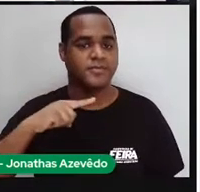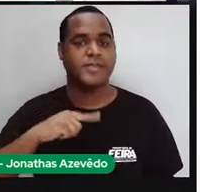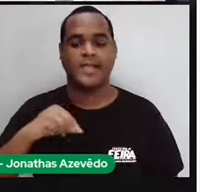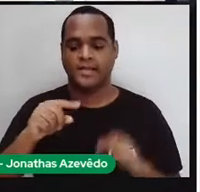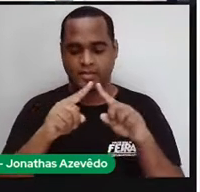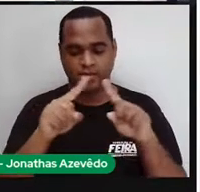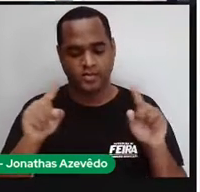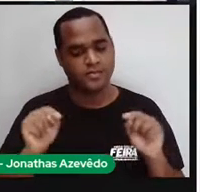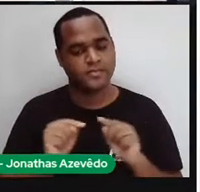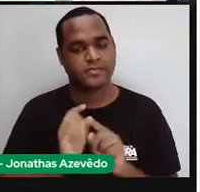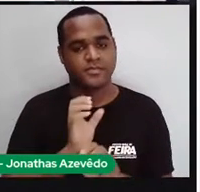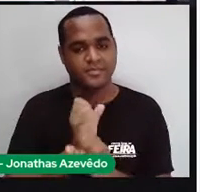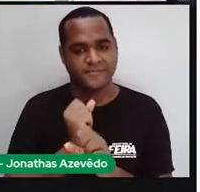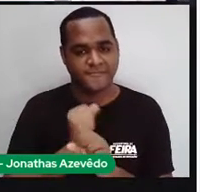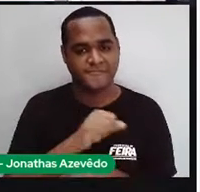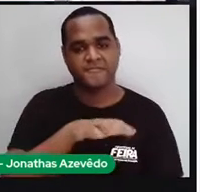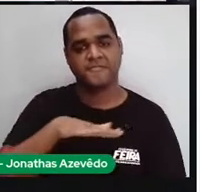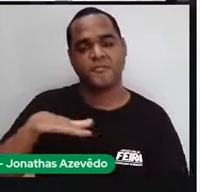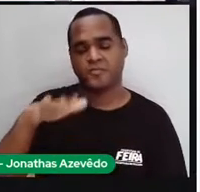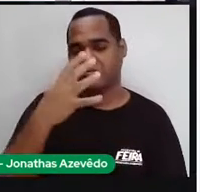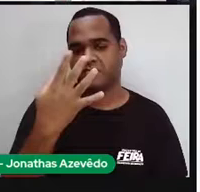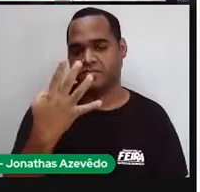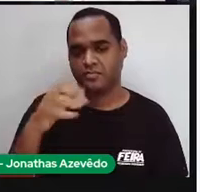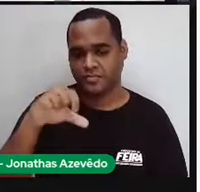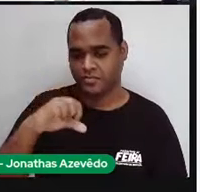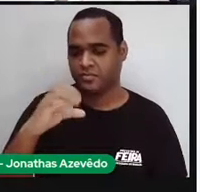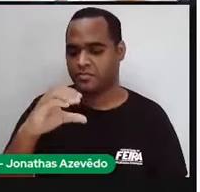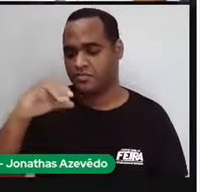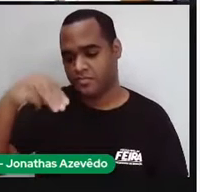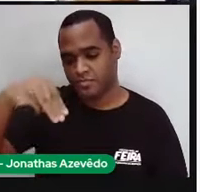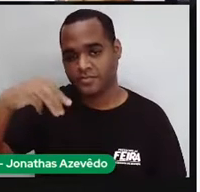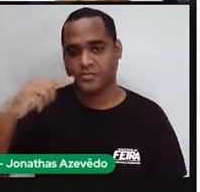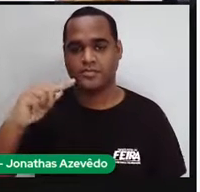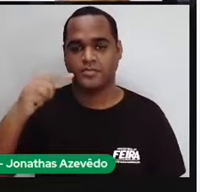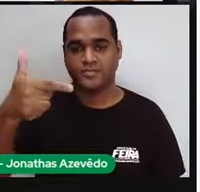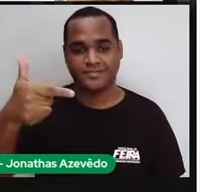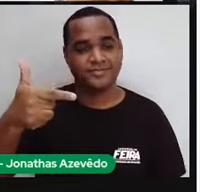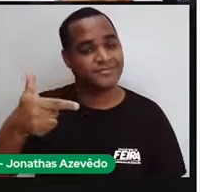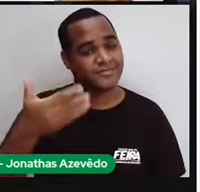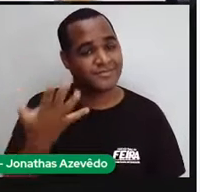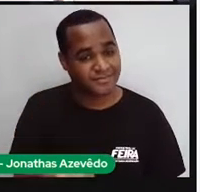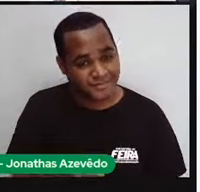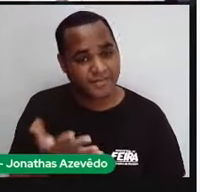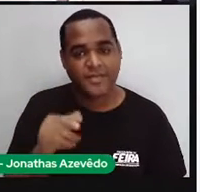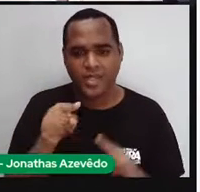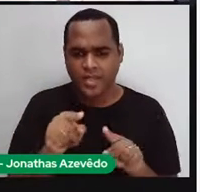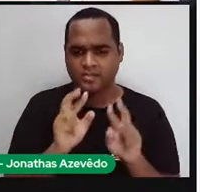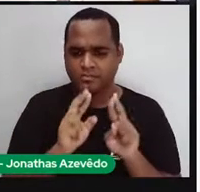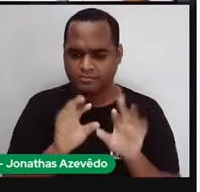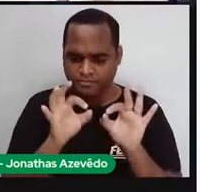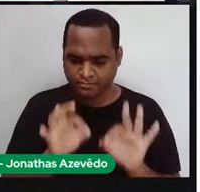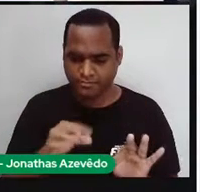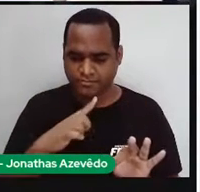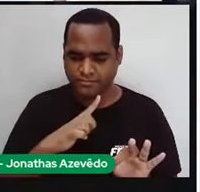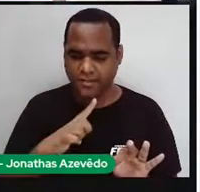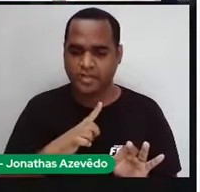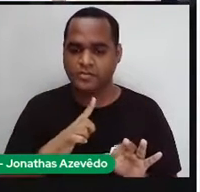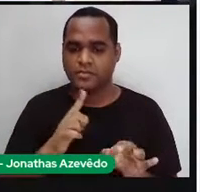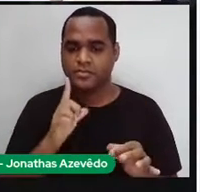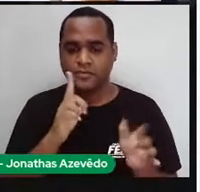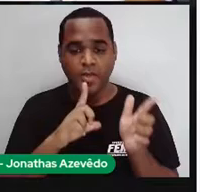desse cartãozinho aqui é 49 cm quadrados E aí seu resultado